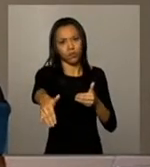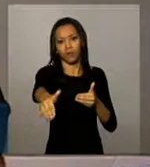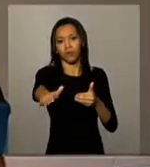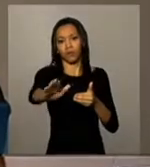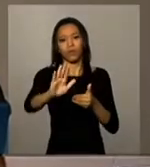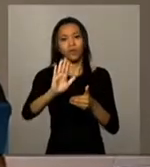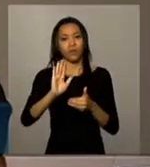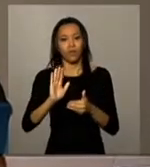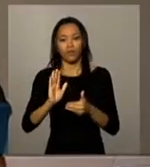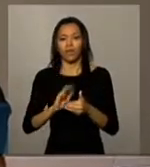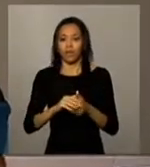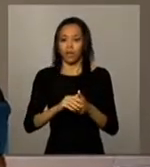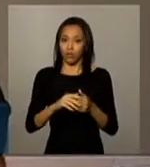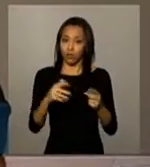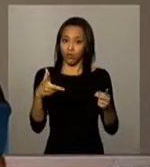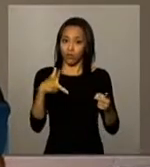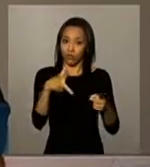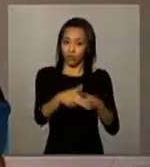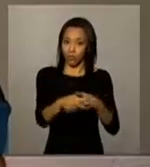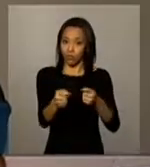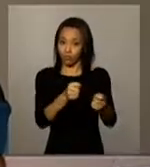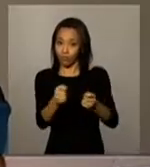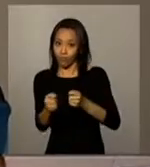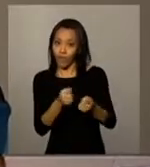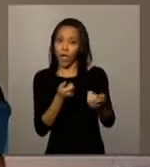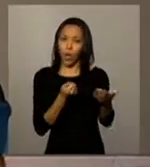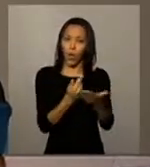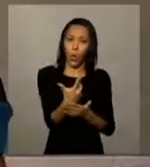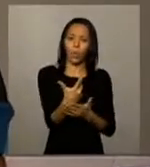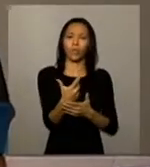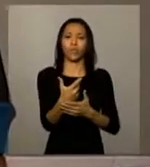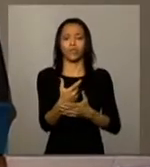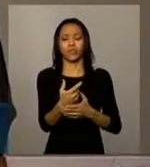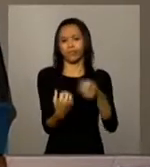as restrições à compra de veículos, a